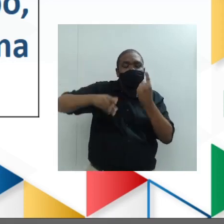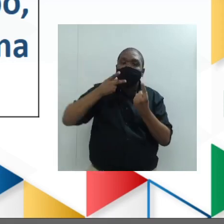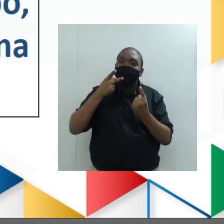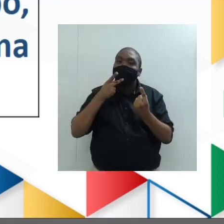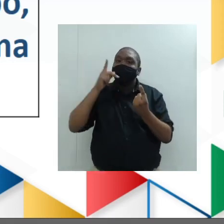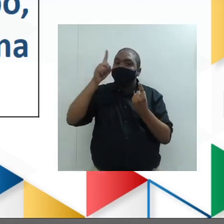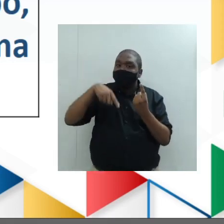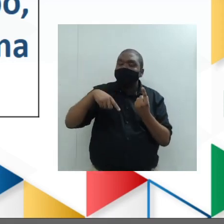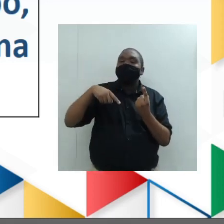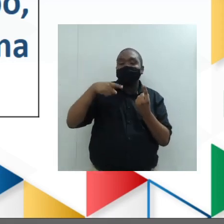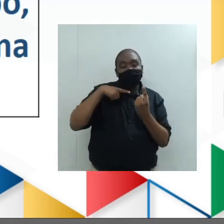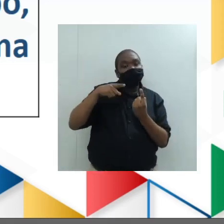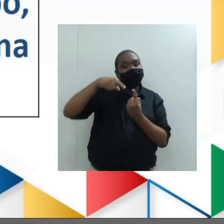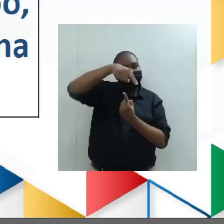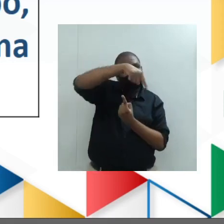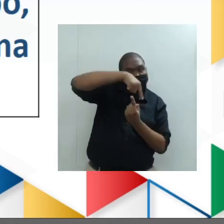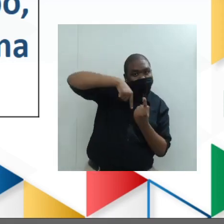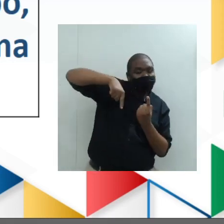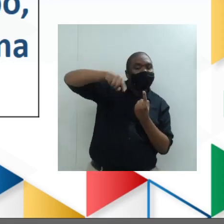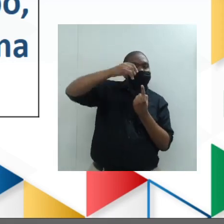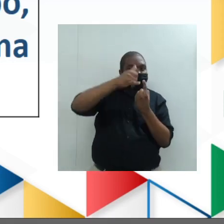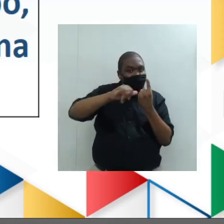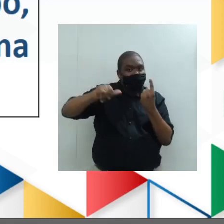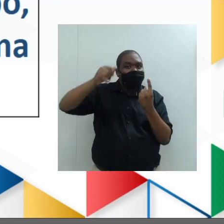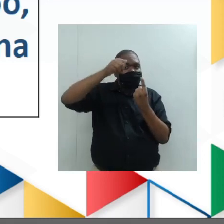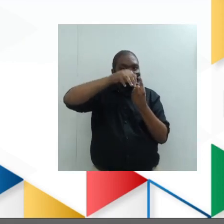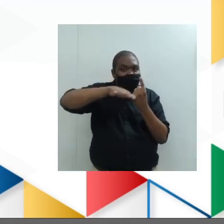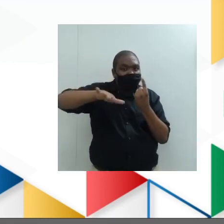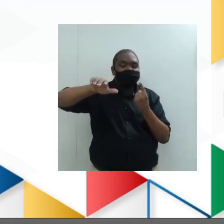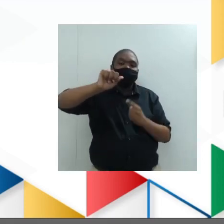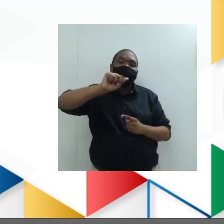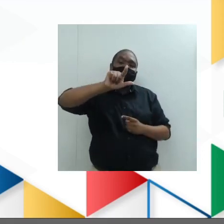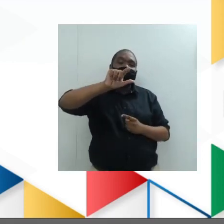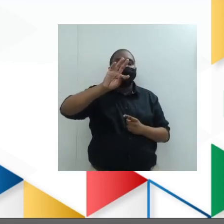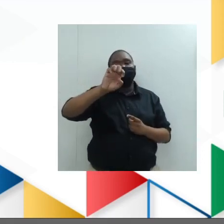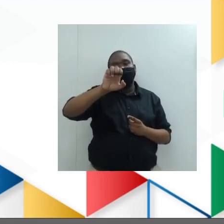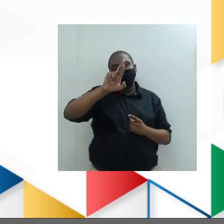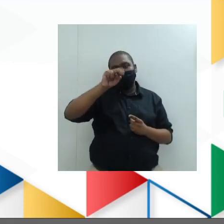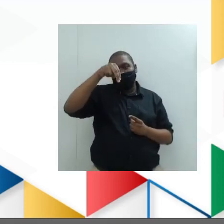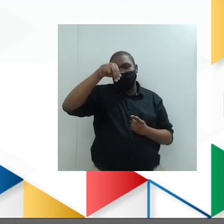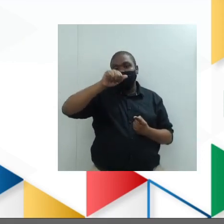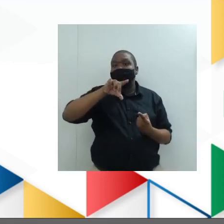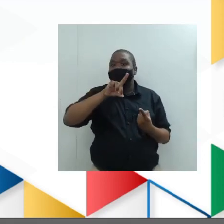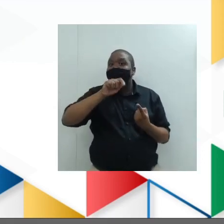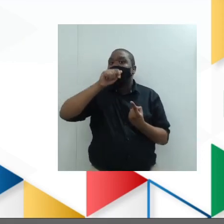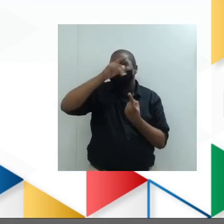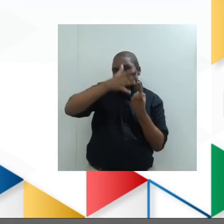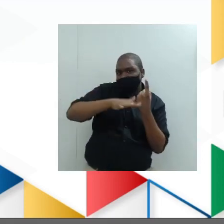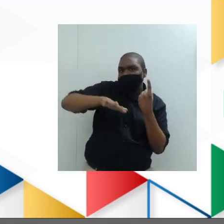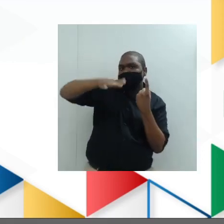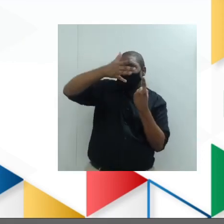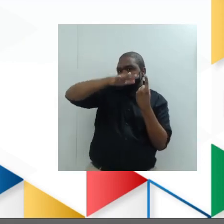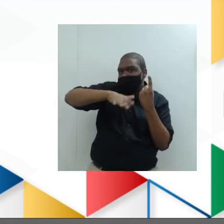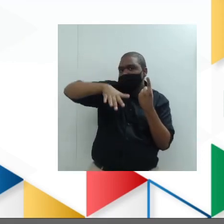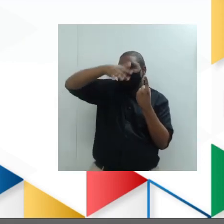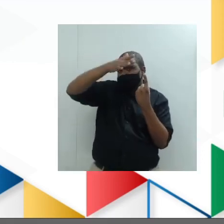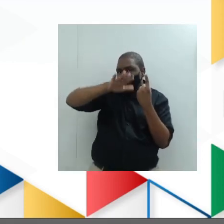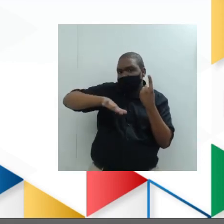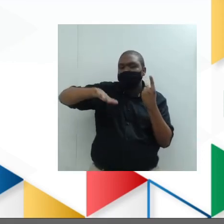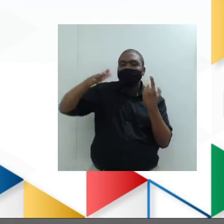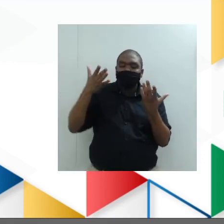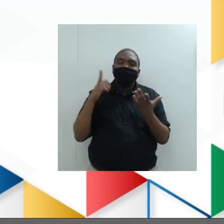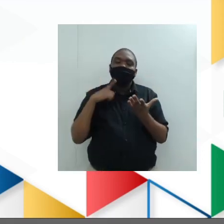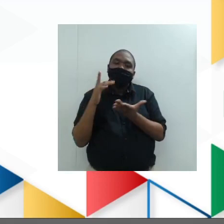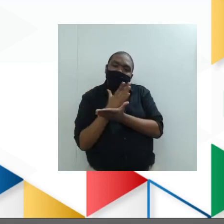é percorrido ali por uma corrente que é alternada. Então, alguns exemplos de geradores de